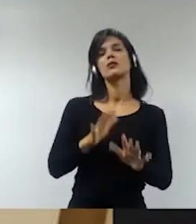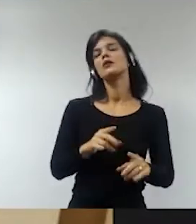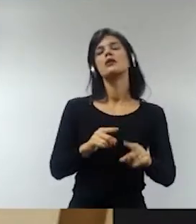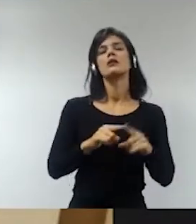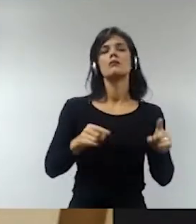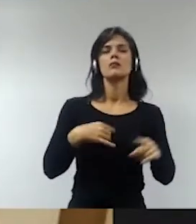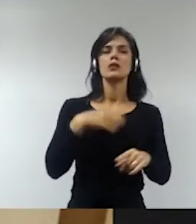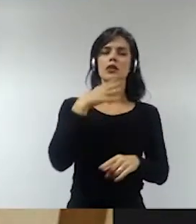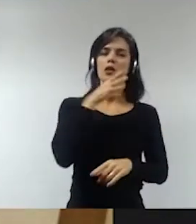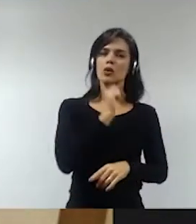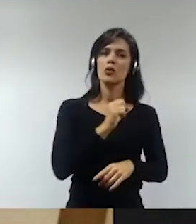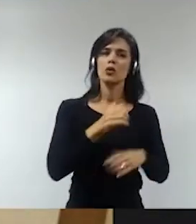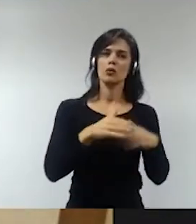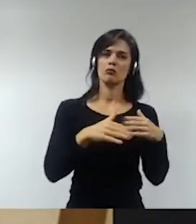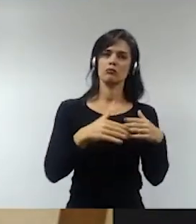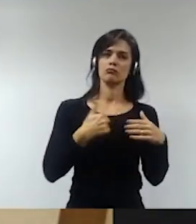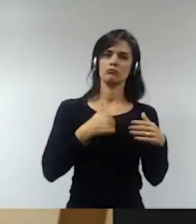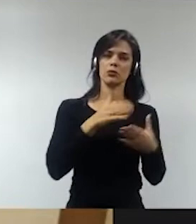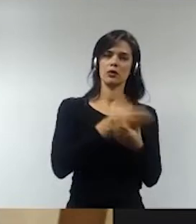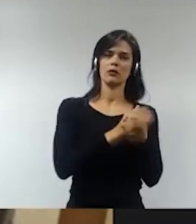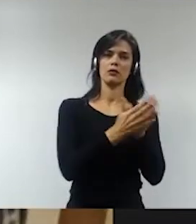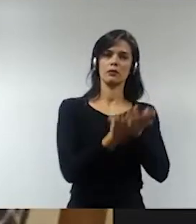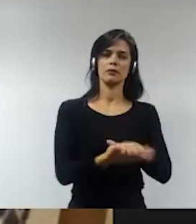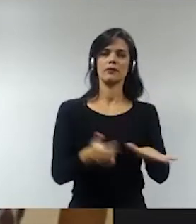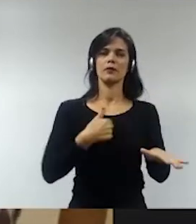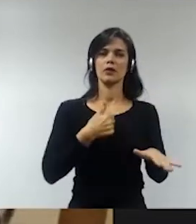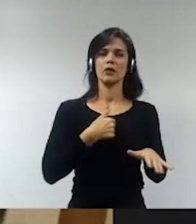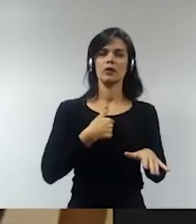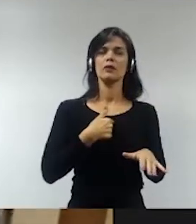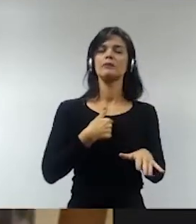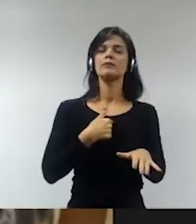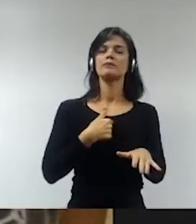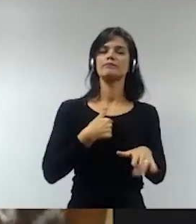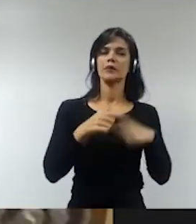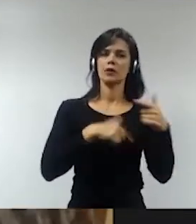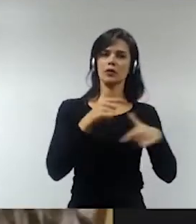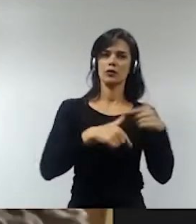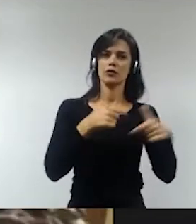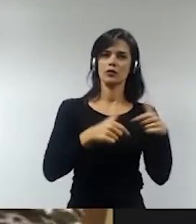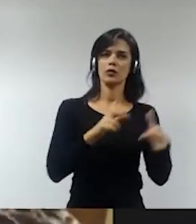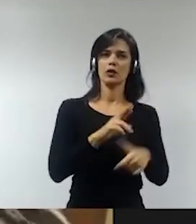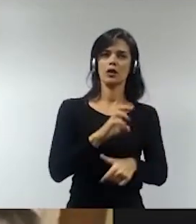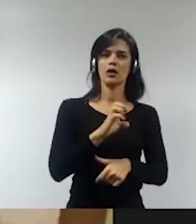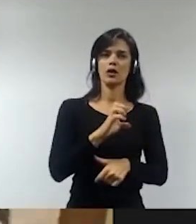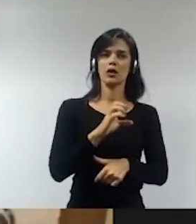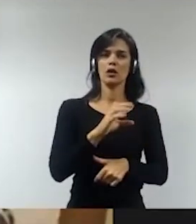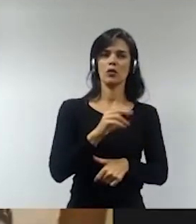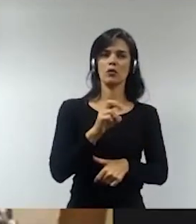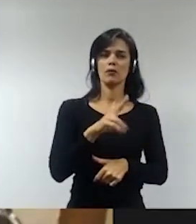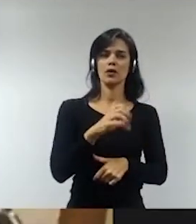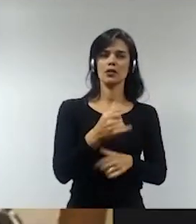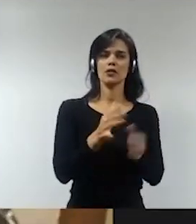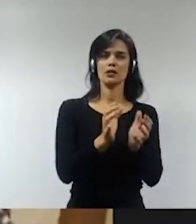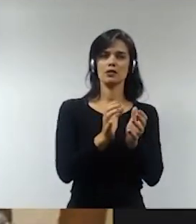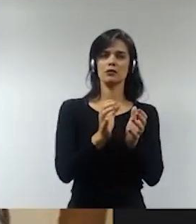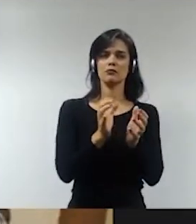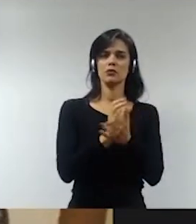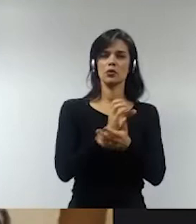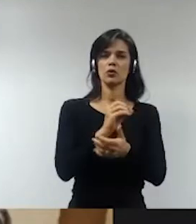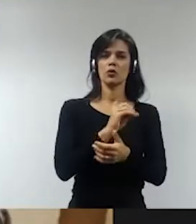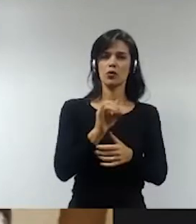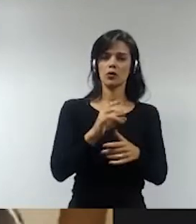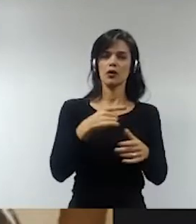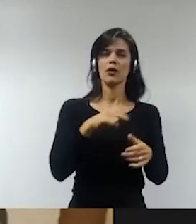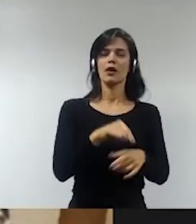o processo em que eu atuo como administradora judicial, que é o processo da recuperação judicial do Grupo Oi, foi assim um divisor